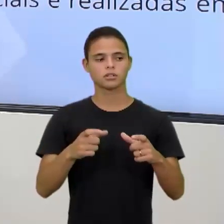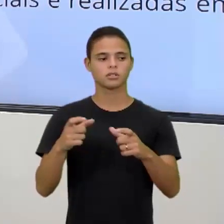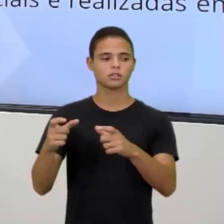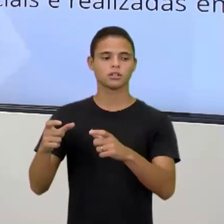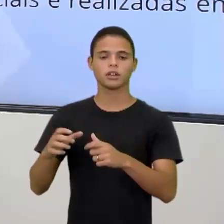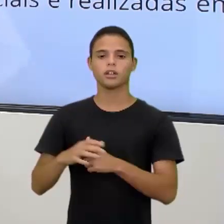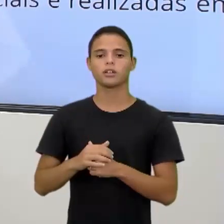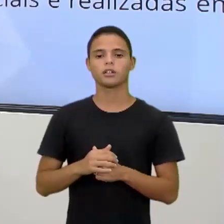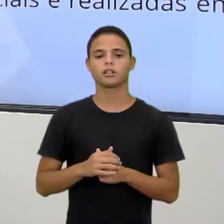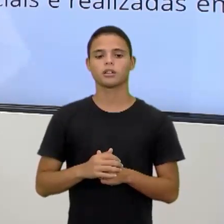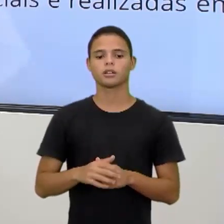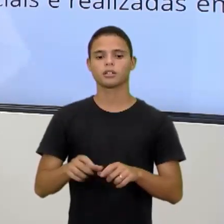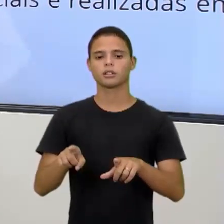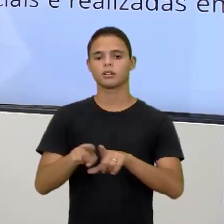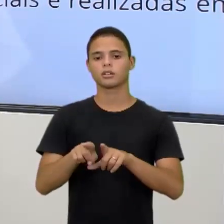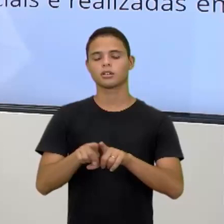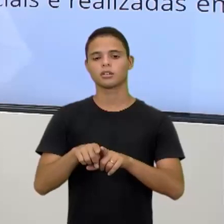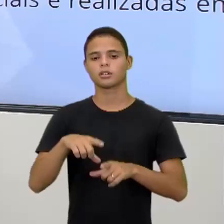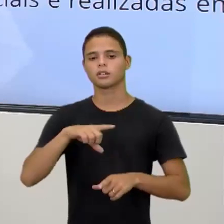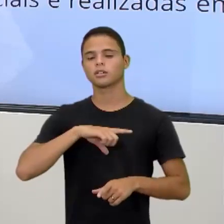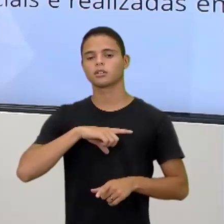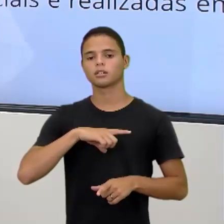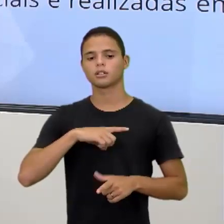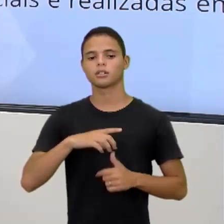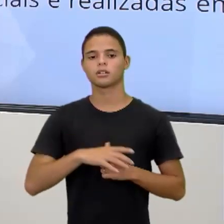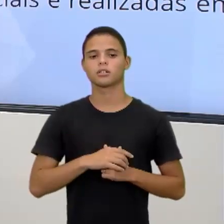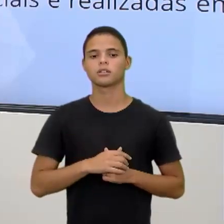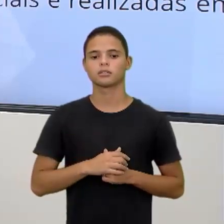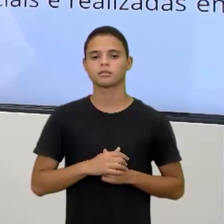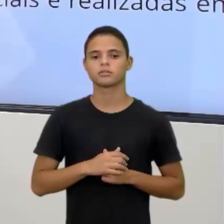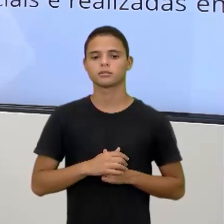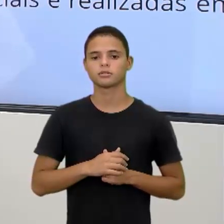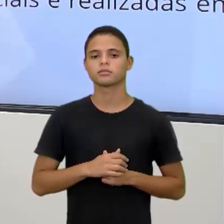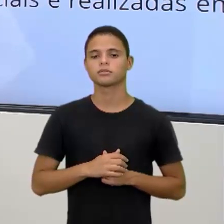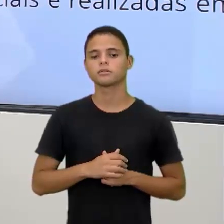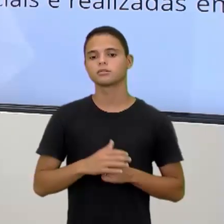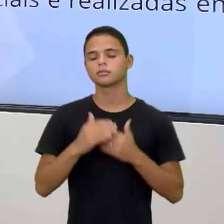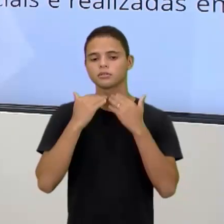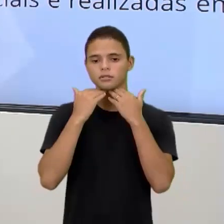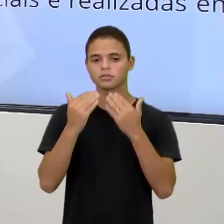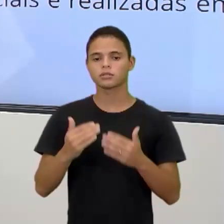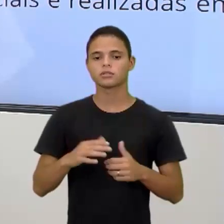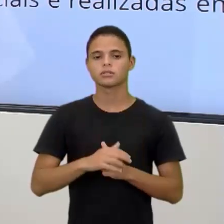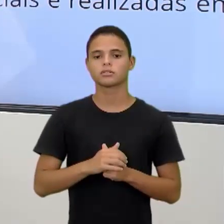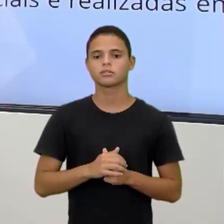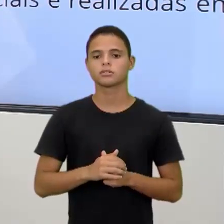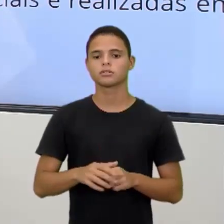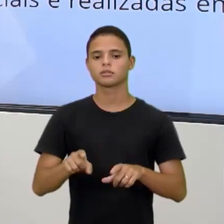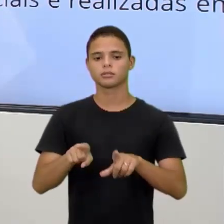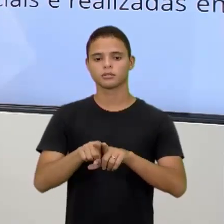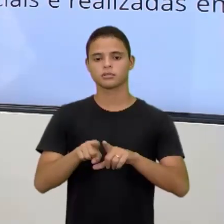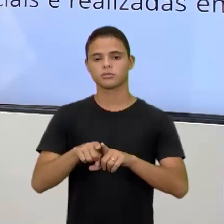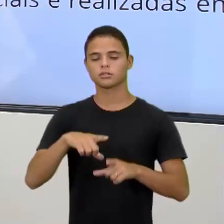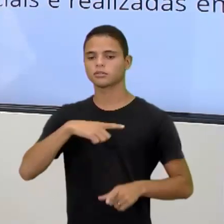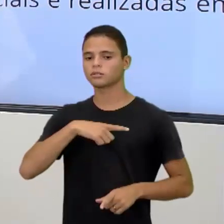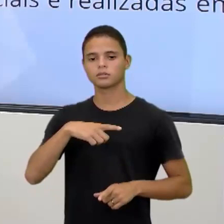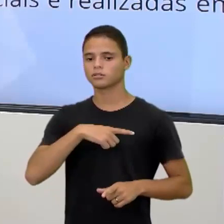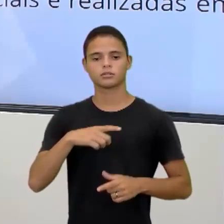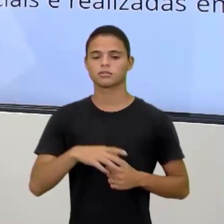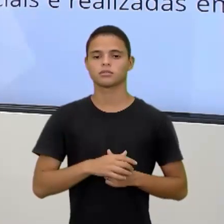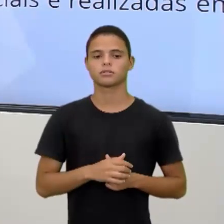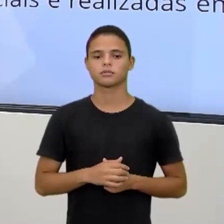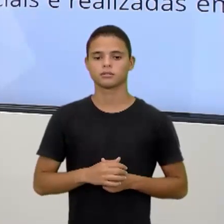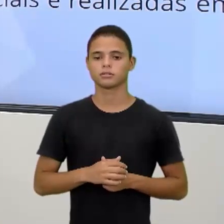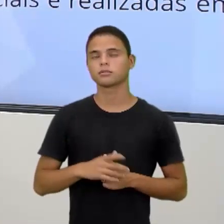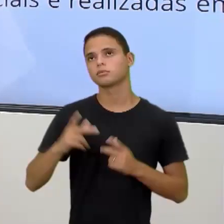geralmente também exige um pouco de informalidade. Então, já na entrevista eles procuram ser informais até para perceber como que a pessoa se desenrola nisso, né?